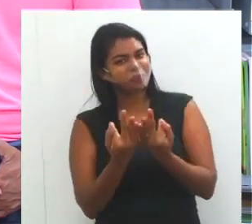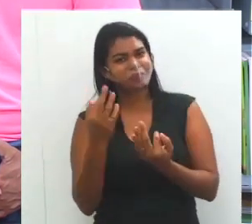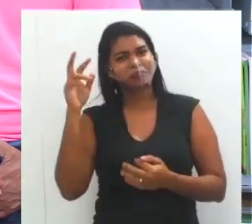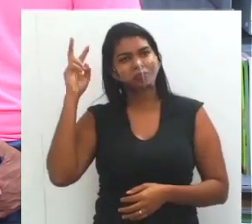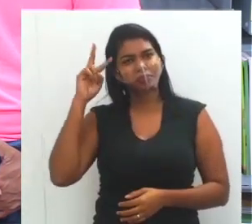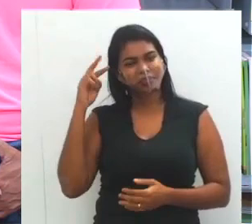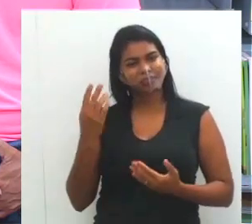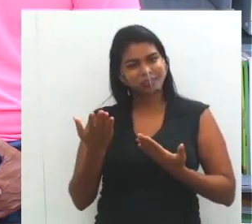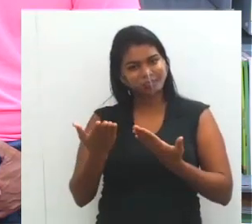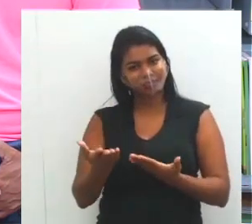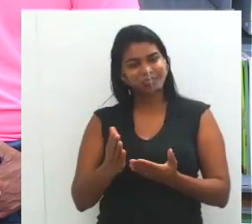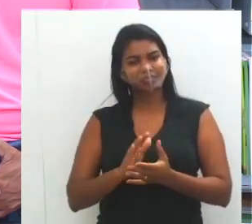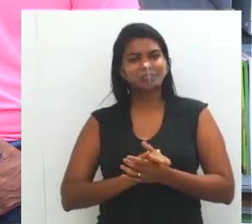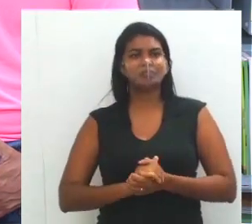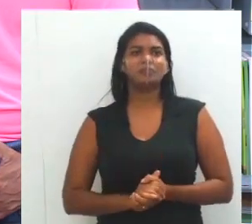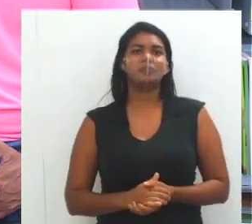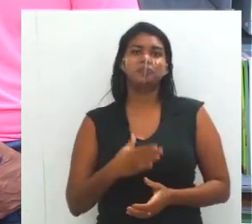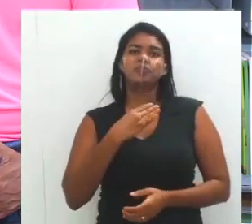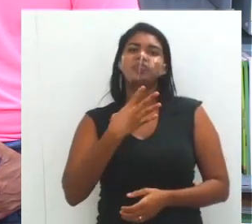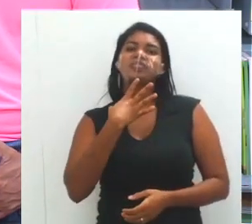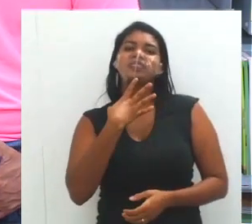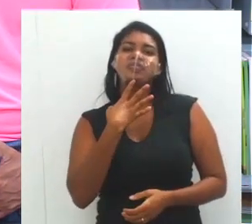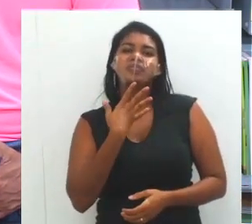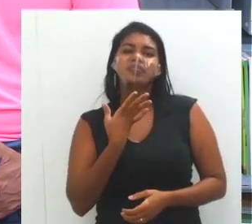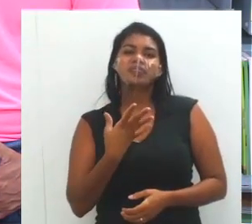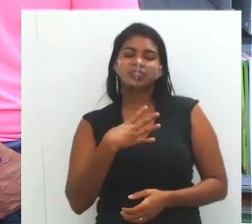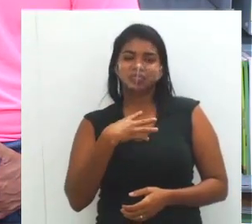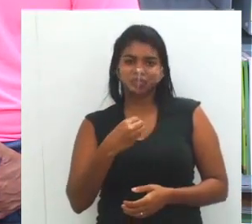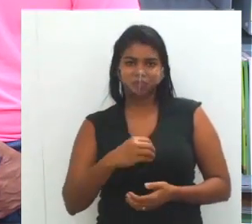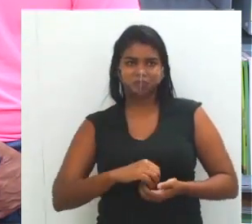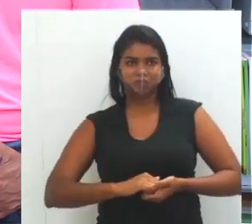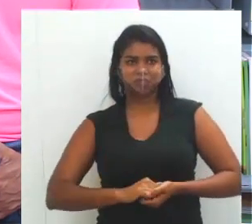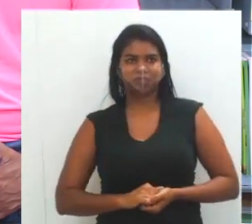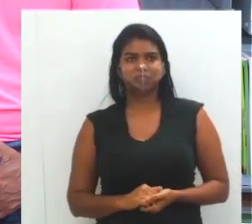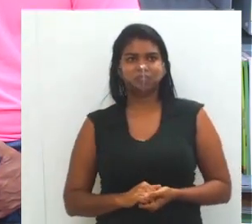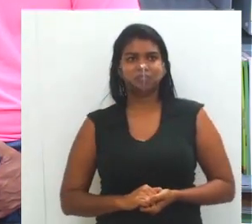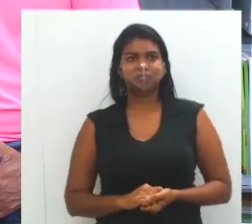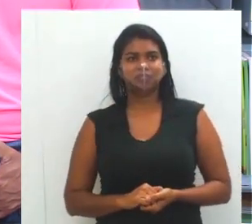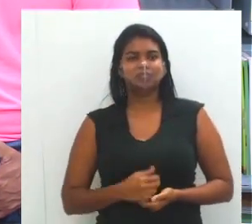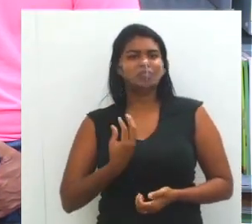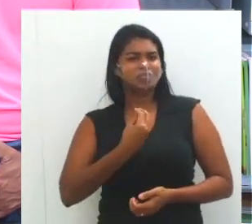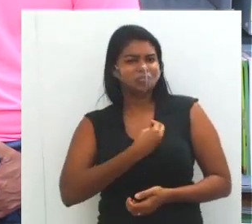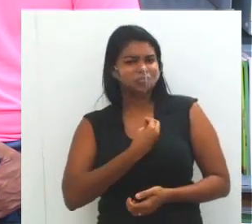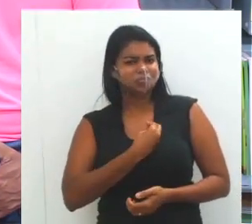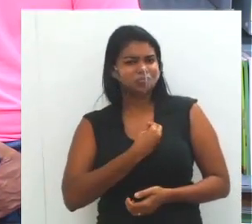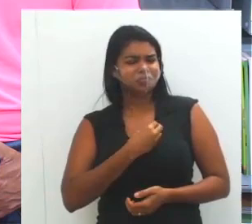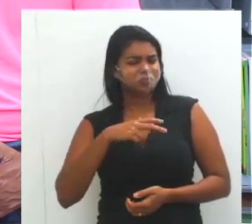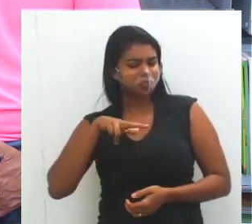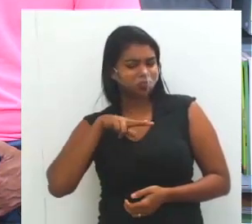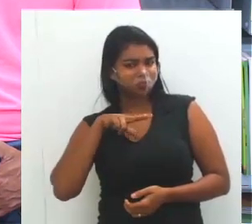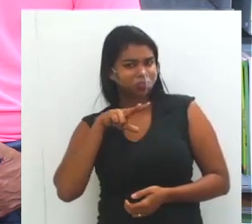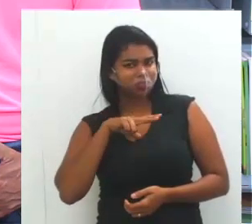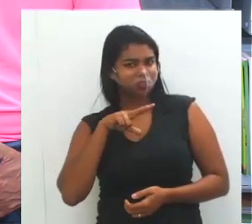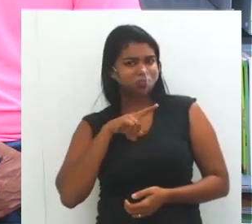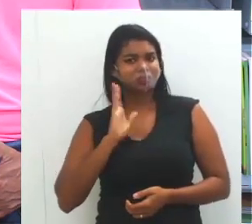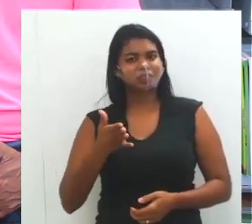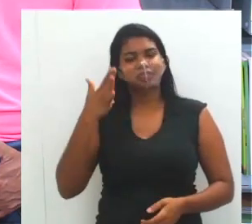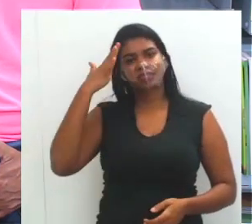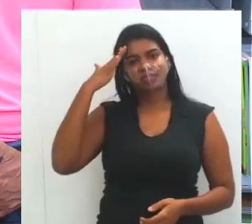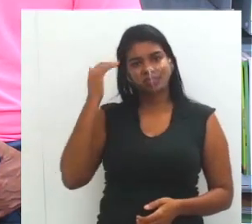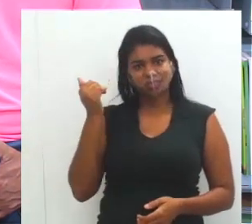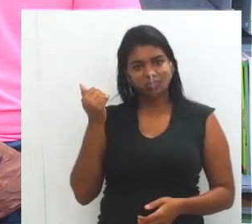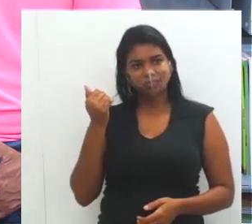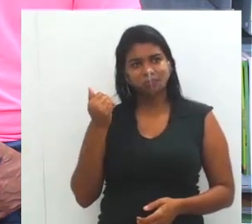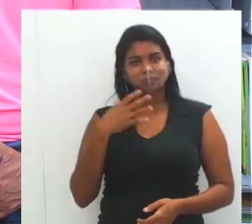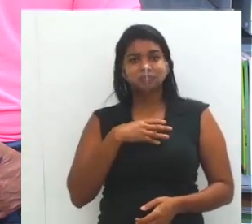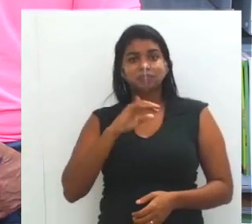que nós veremos aqui o seu grande filho, vamos conhecer o grande filho dele. Então vamos conhecer um pouco agora da vida particular dele. Já sabemos que ele é